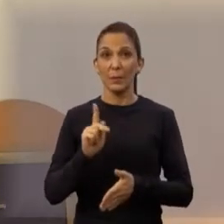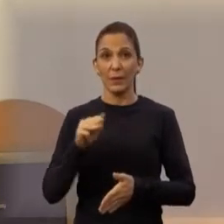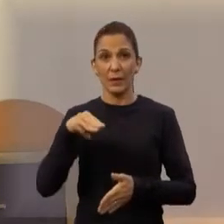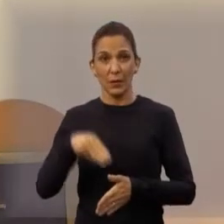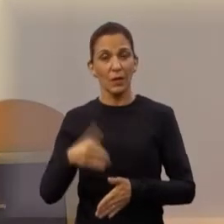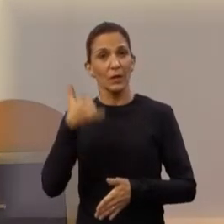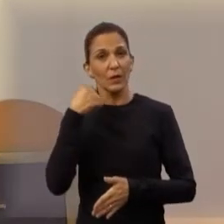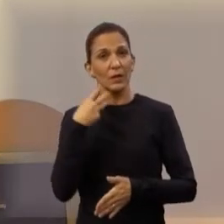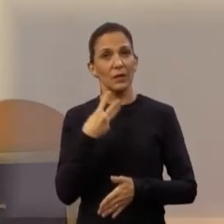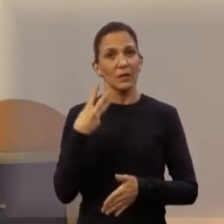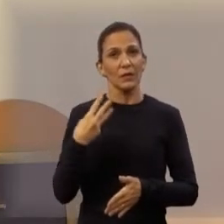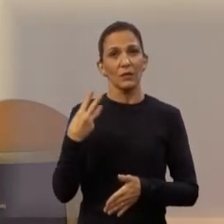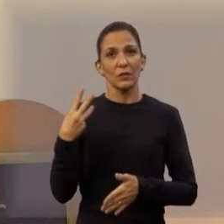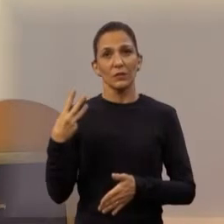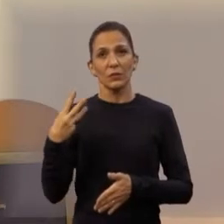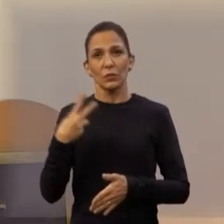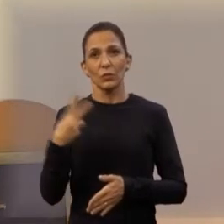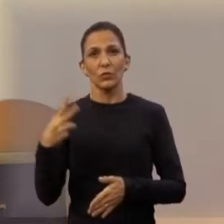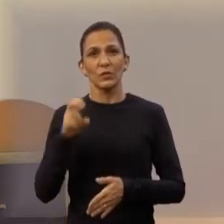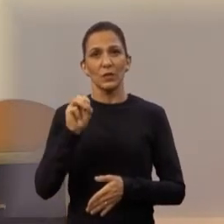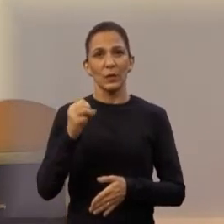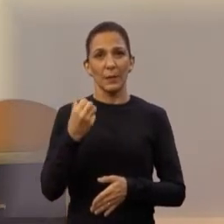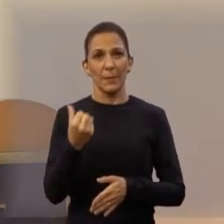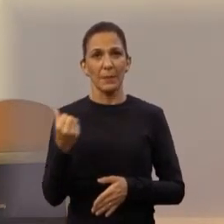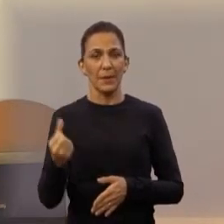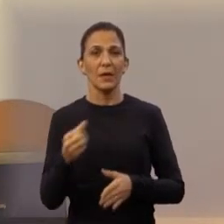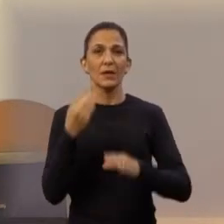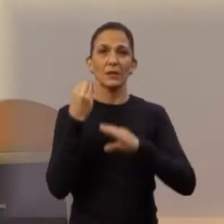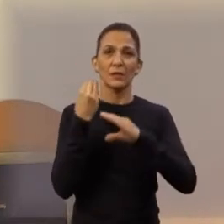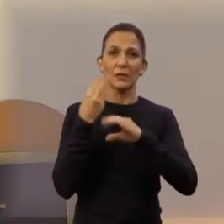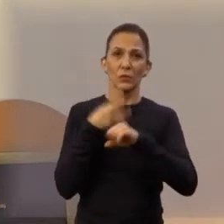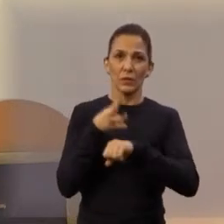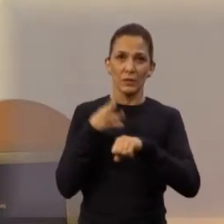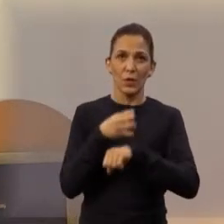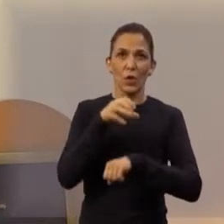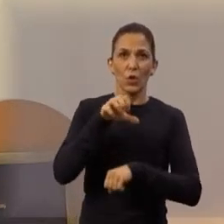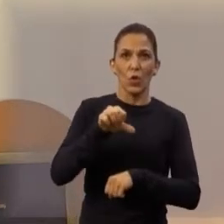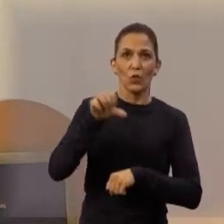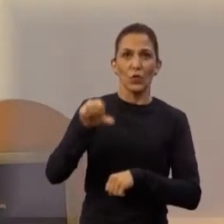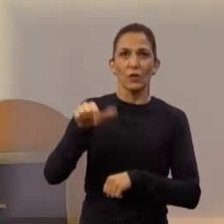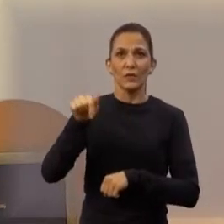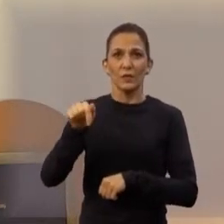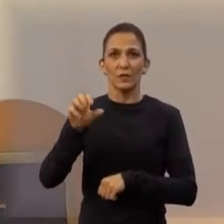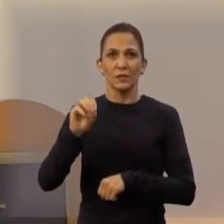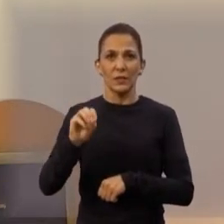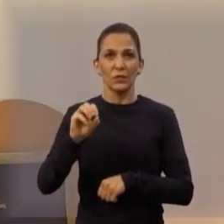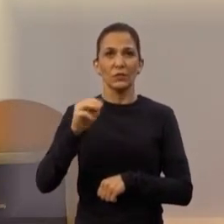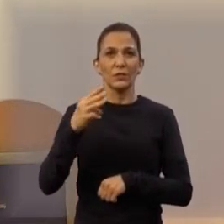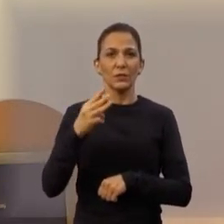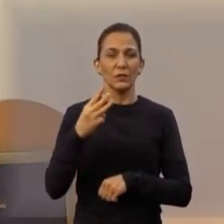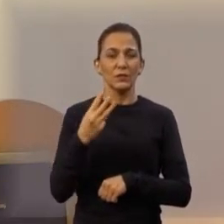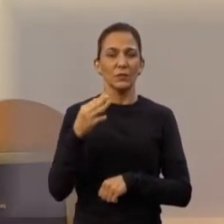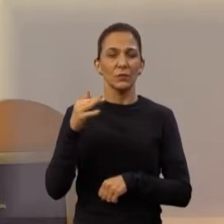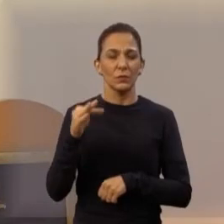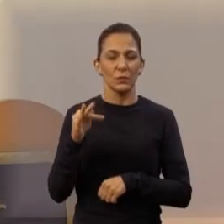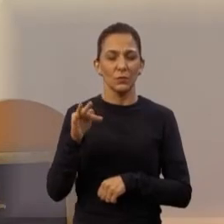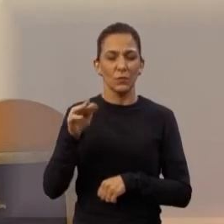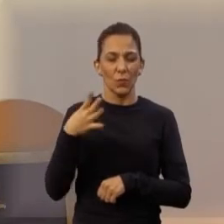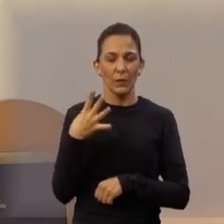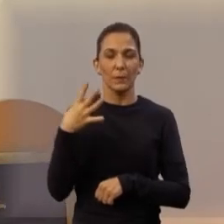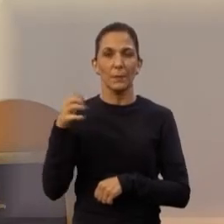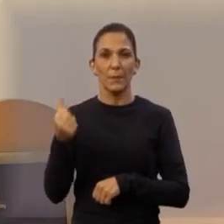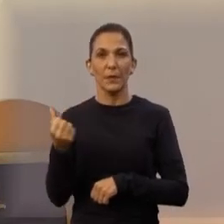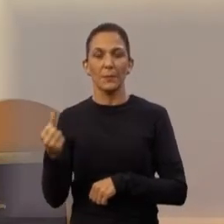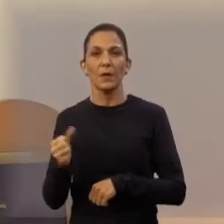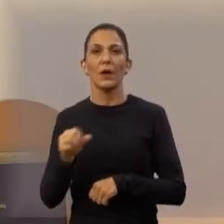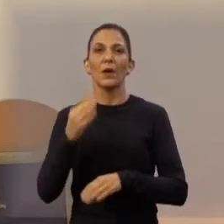fone 3356 pelo WhatsApp 99701 3466 ou pelo